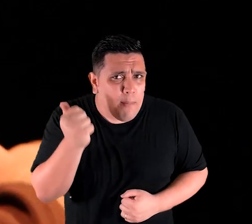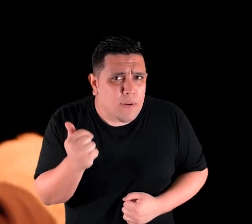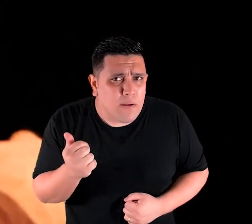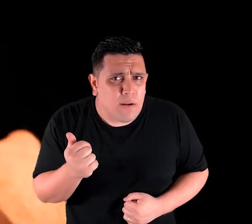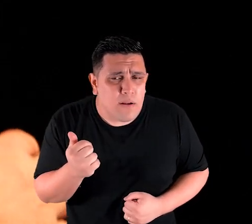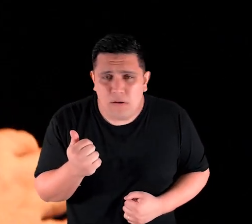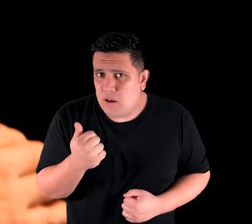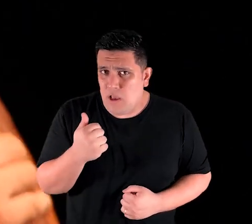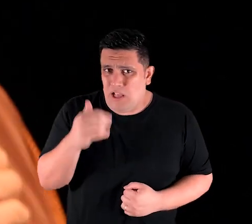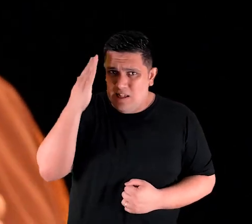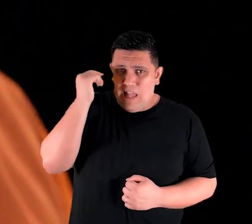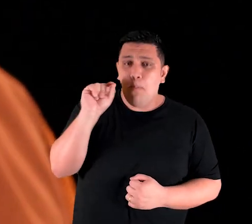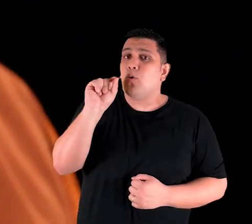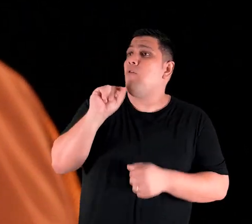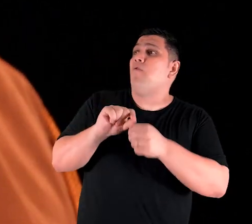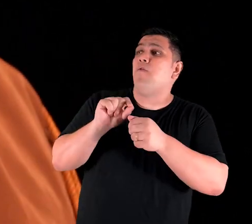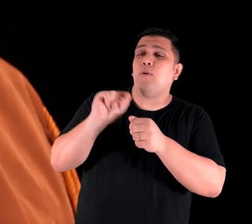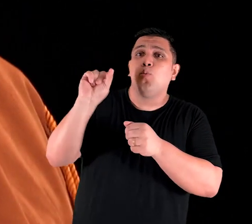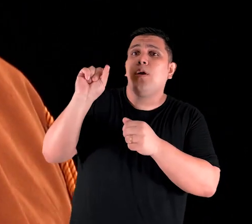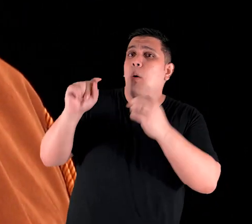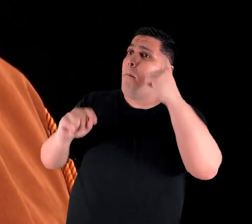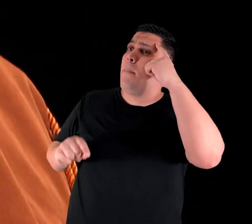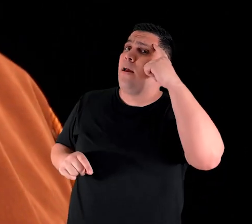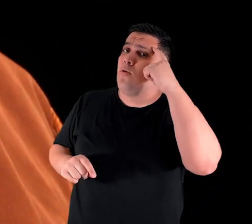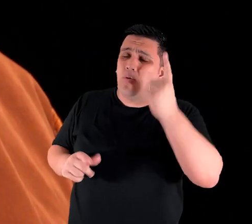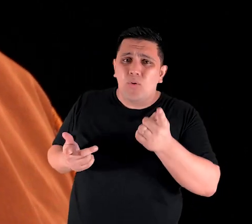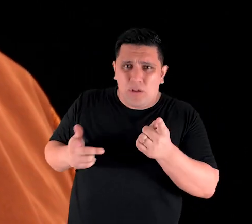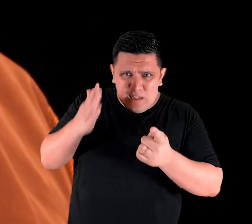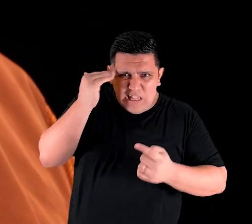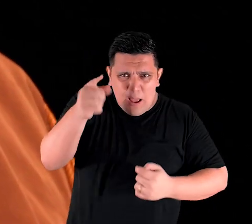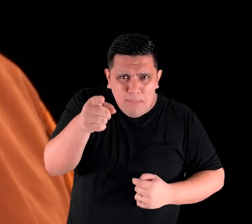O que fiz, o que penso?